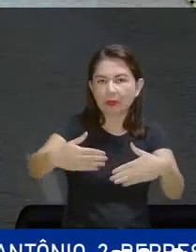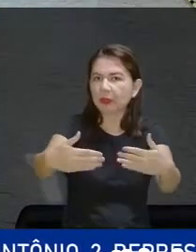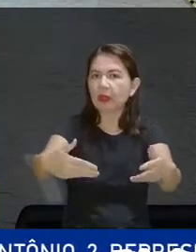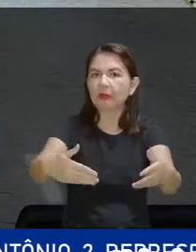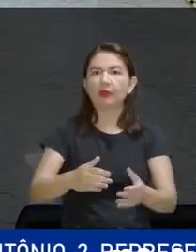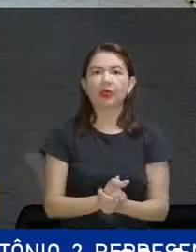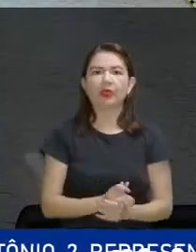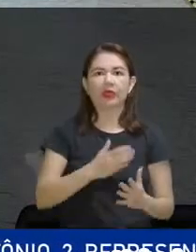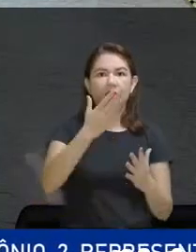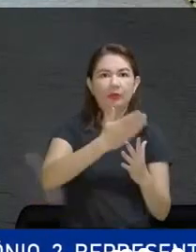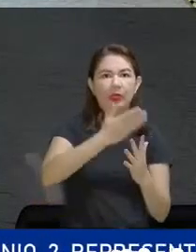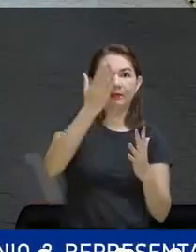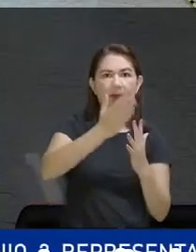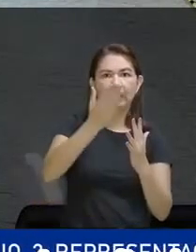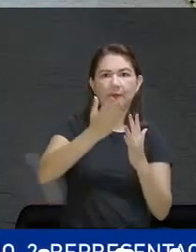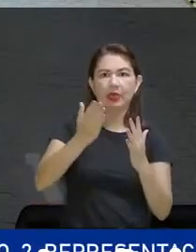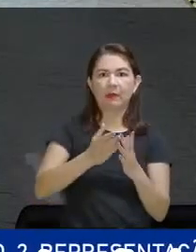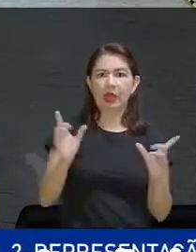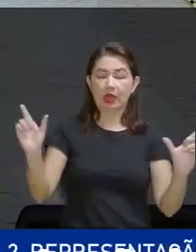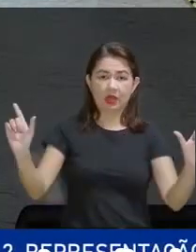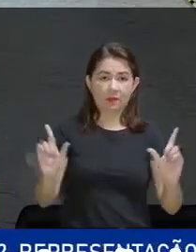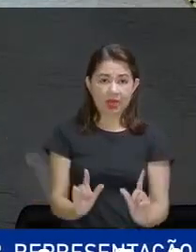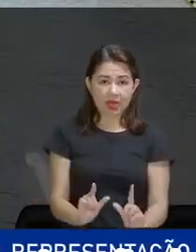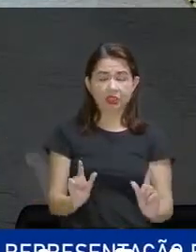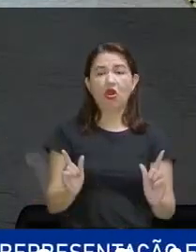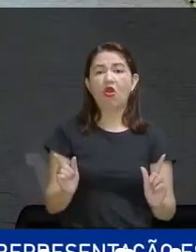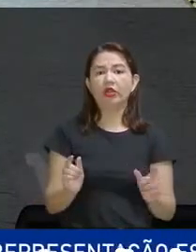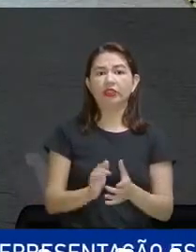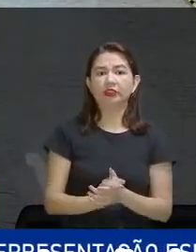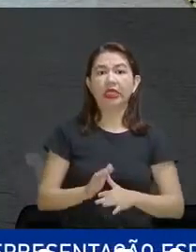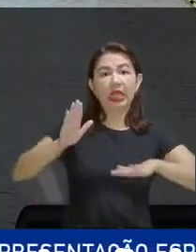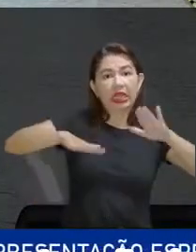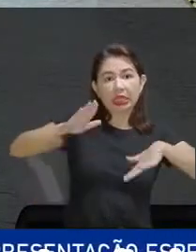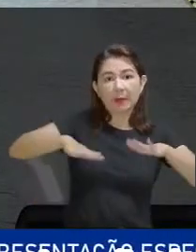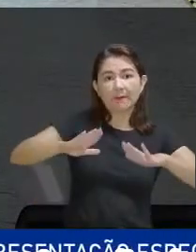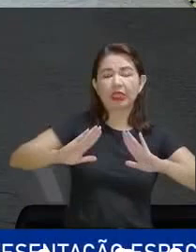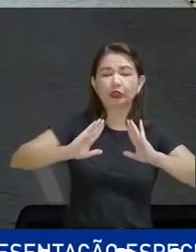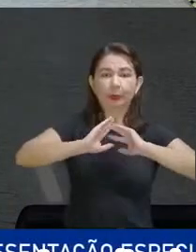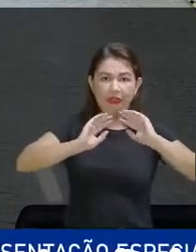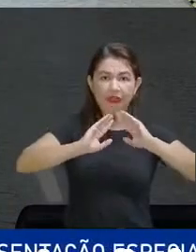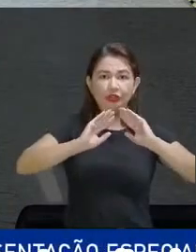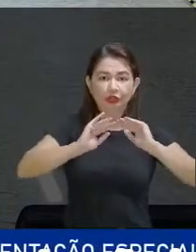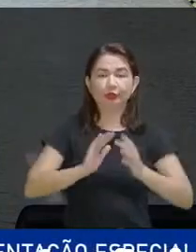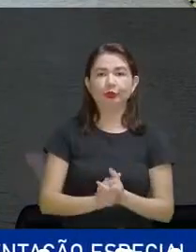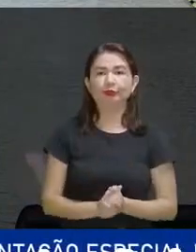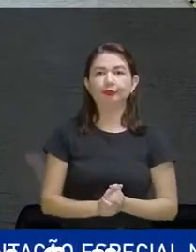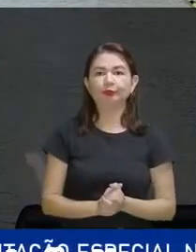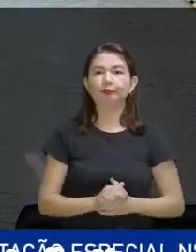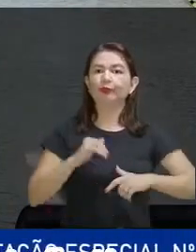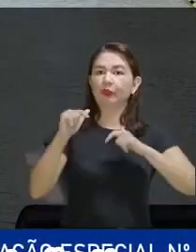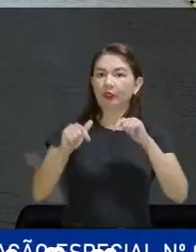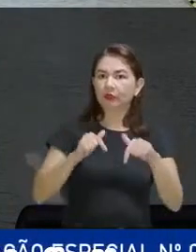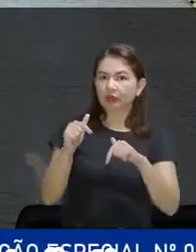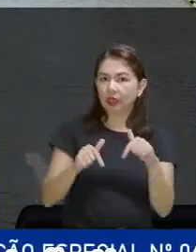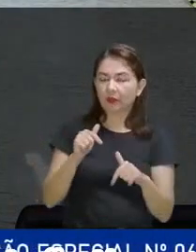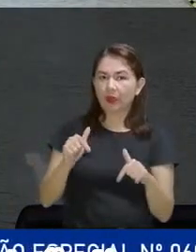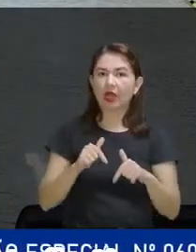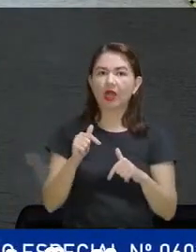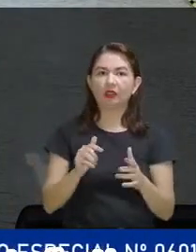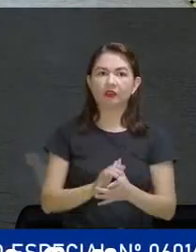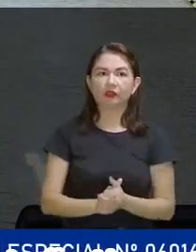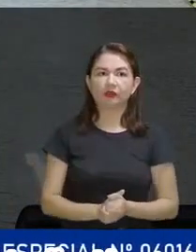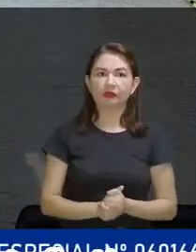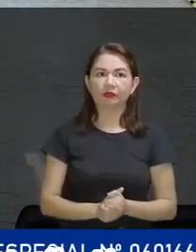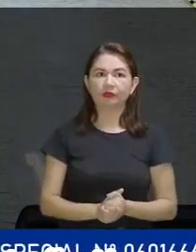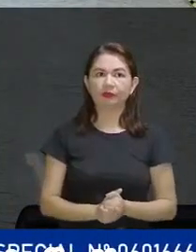fracionada, em quantidades menores, conforme demanda dos pedidos. e que a ação atual seria realizada